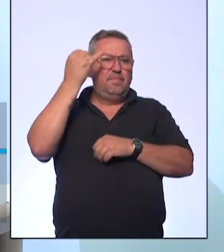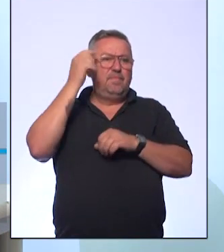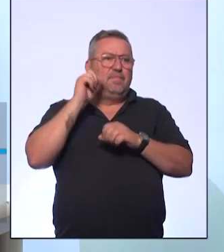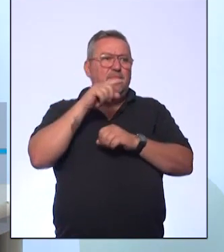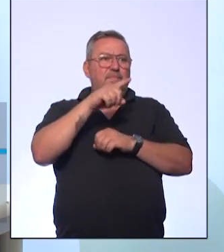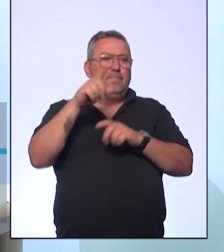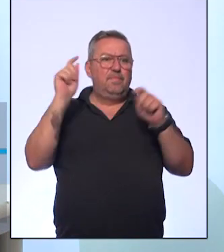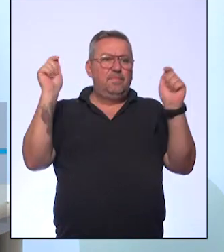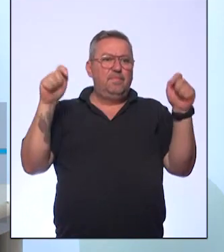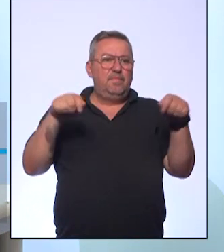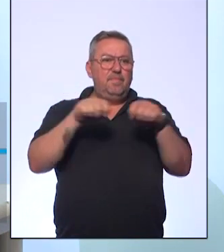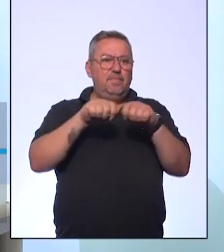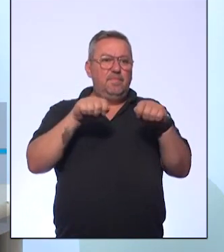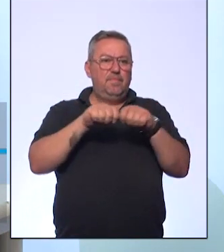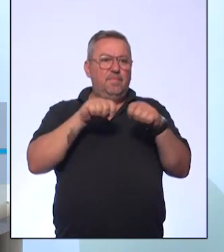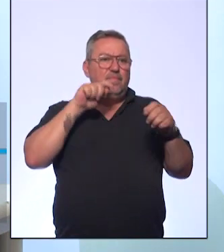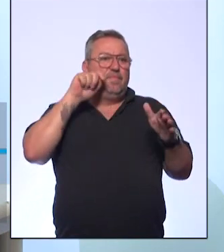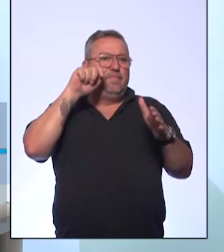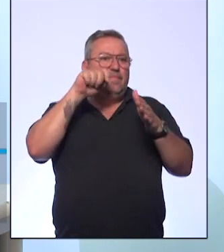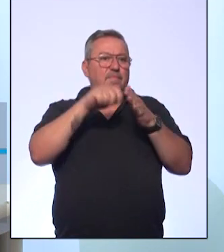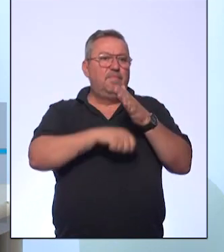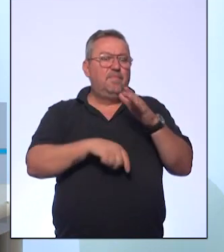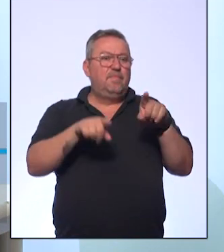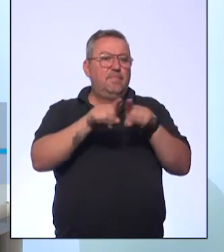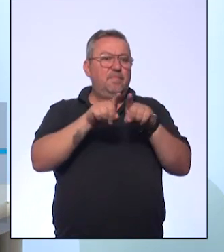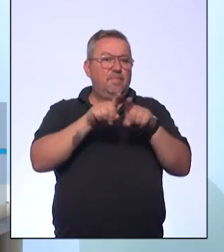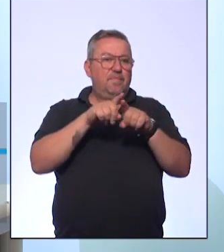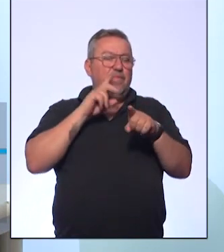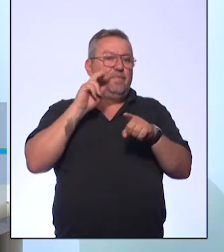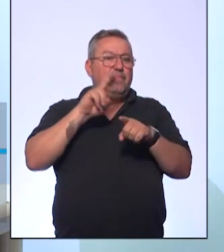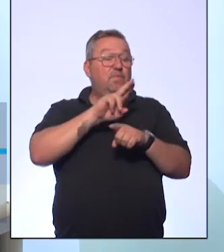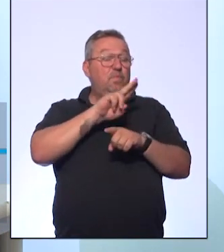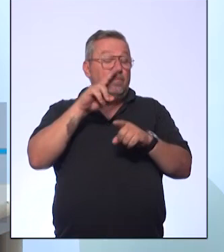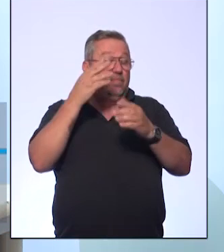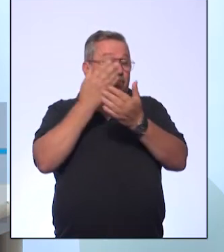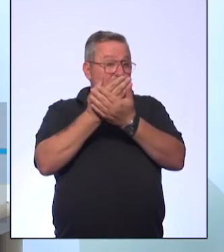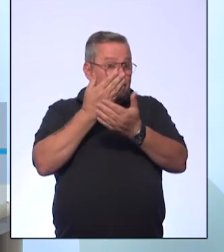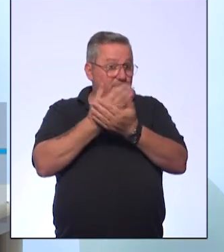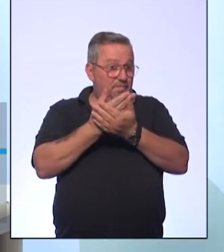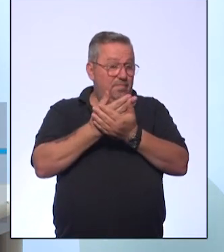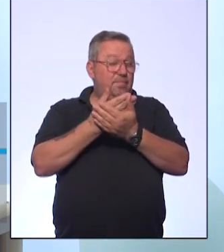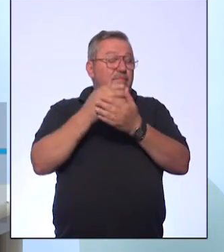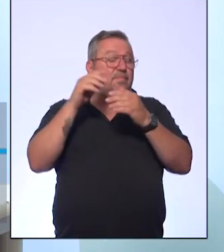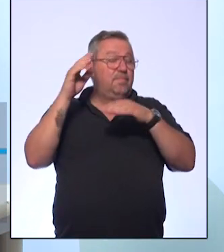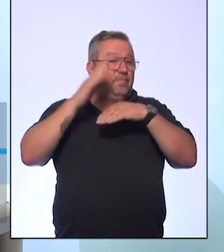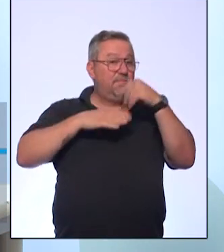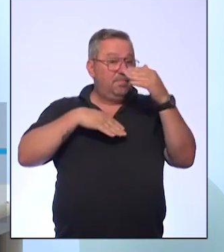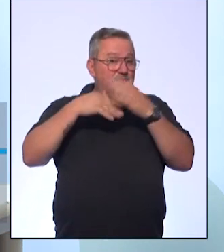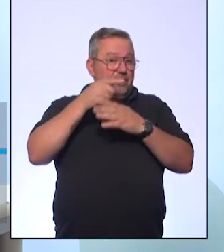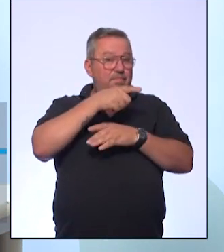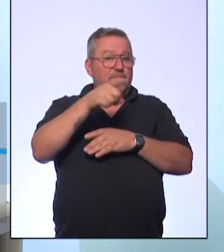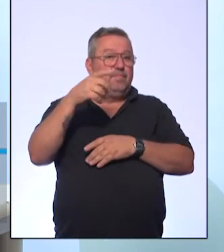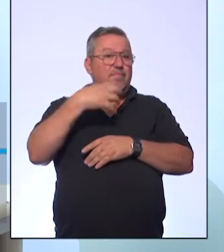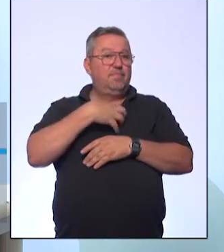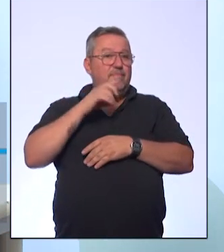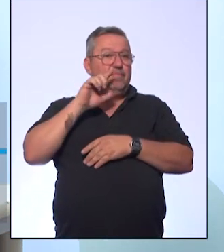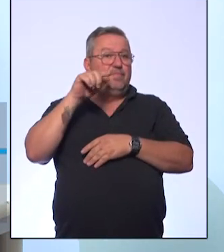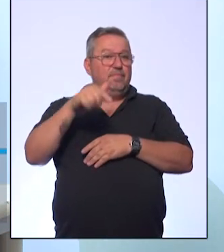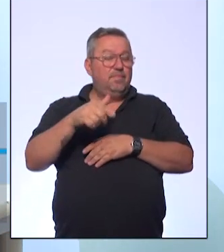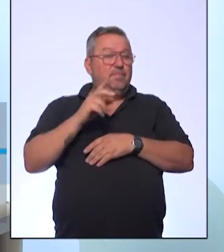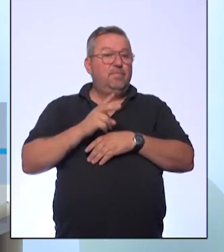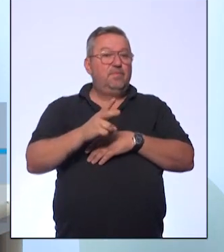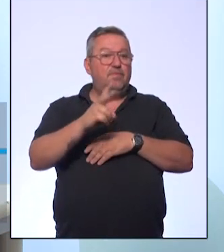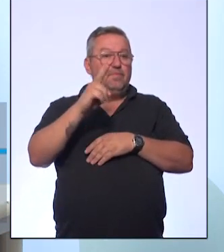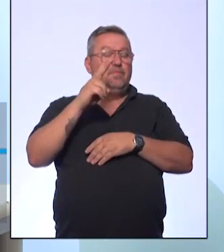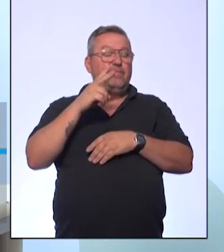que vocês possam fazer os seus registros, anotar o nome da aula, a habilidade, para que vocês tenham condições depois de